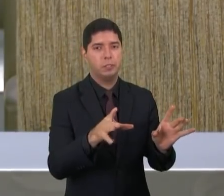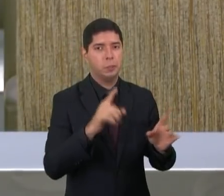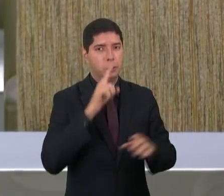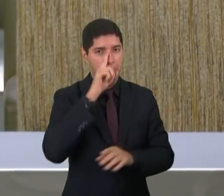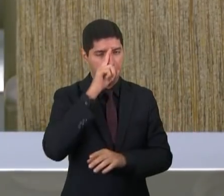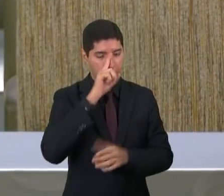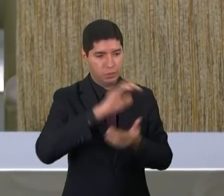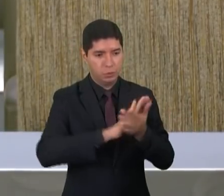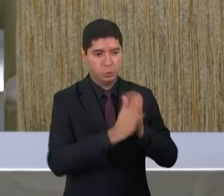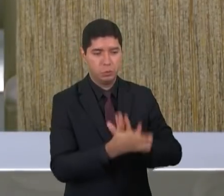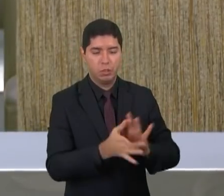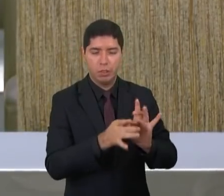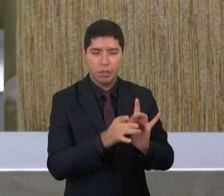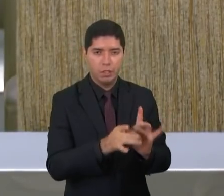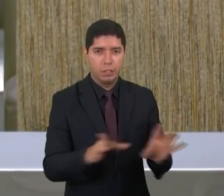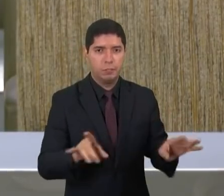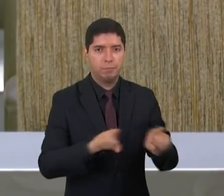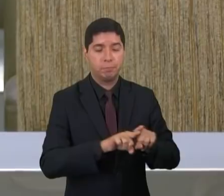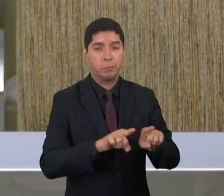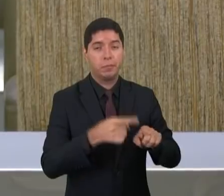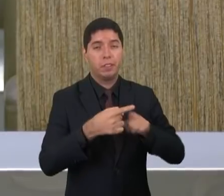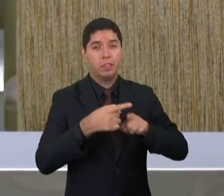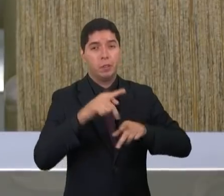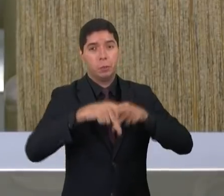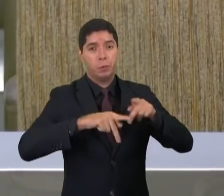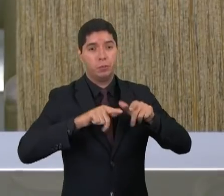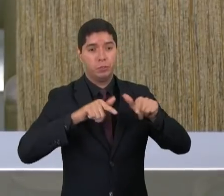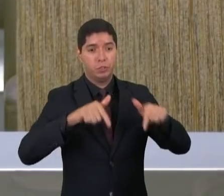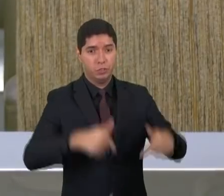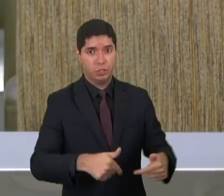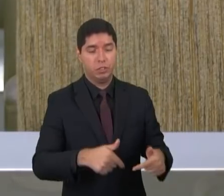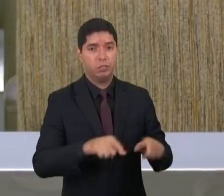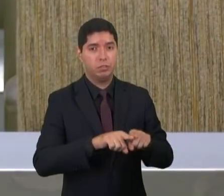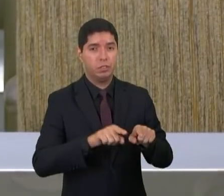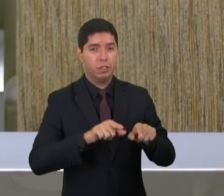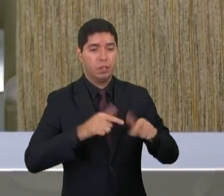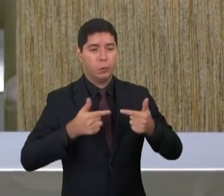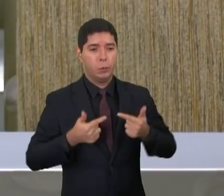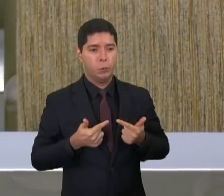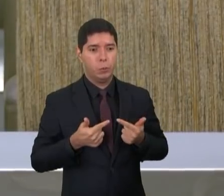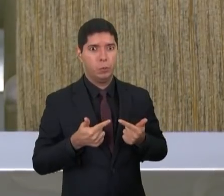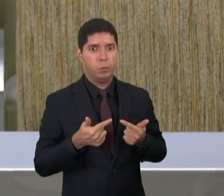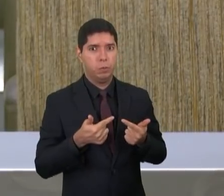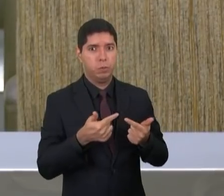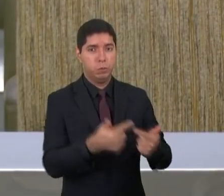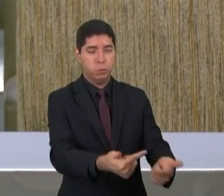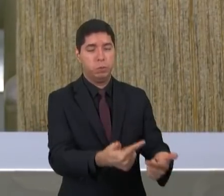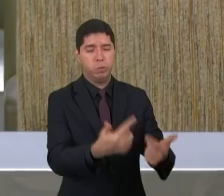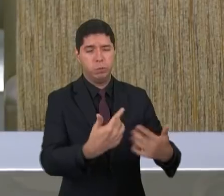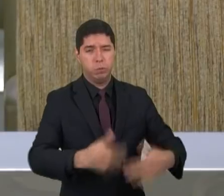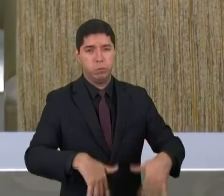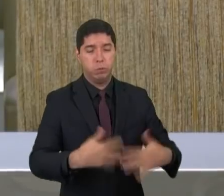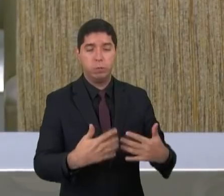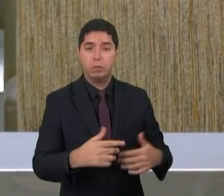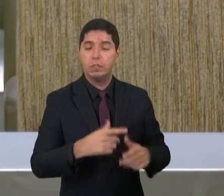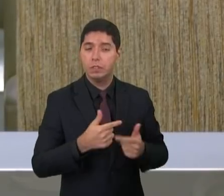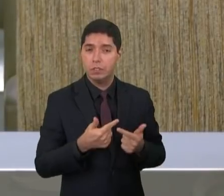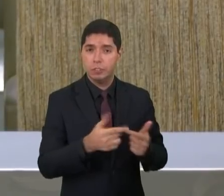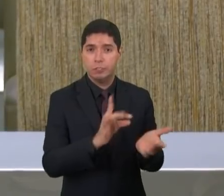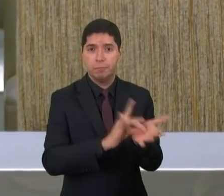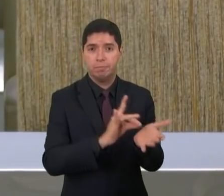os terríveis apertos que o povo de Israel ele passou. O povo se encontrava